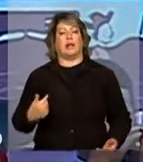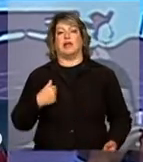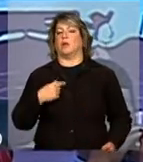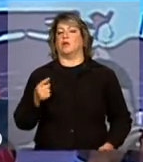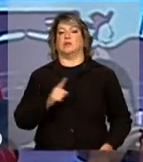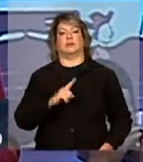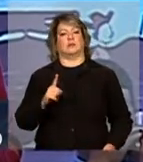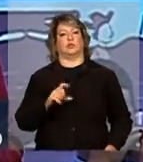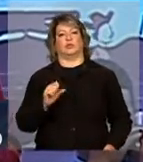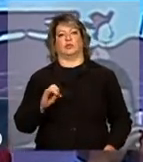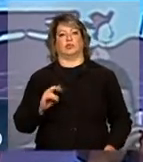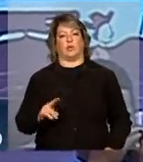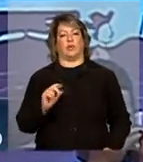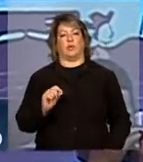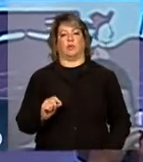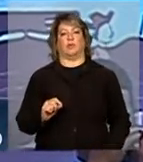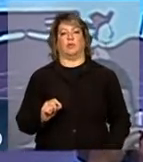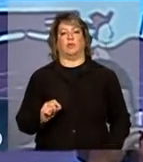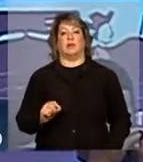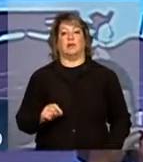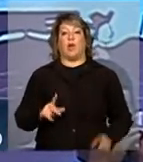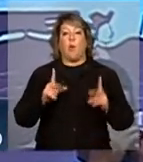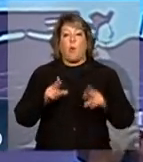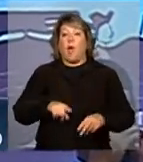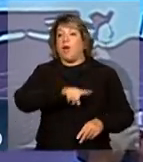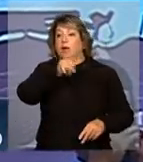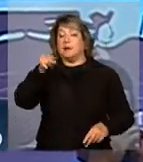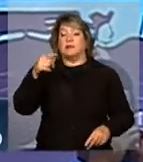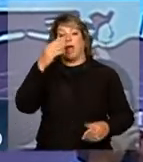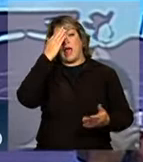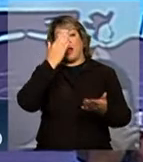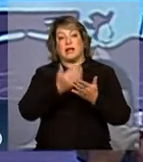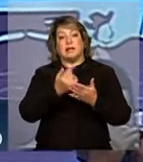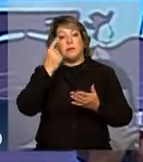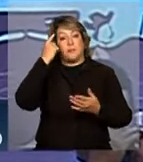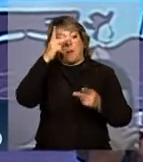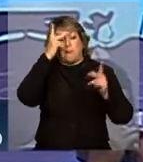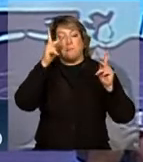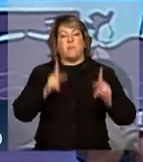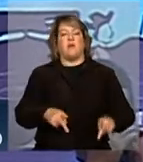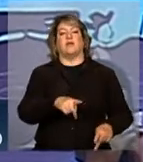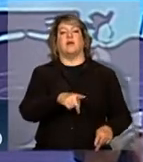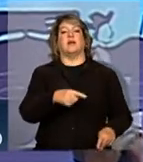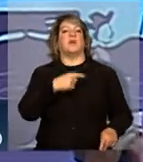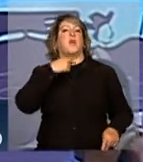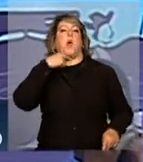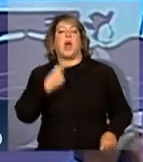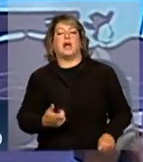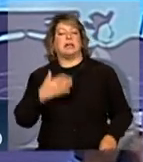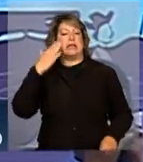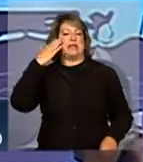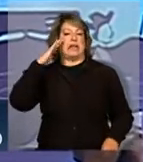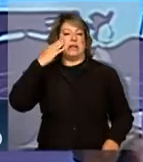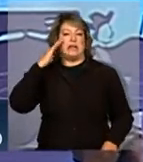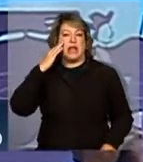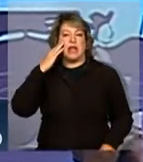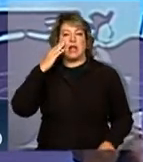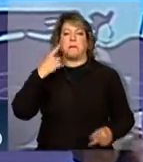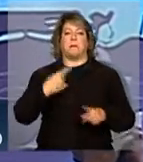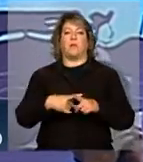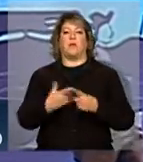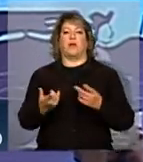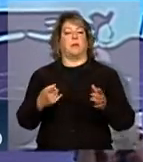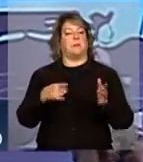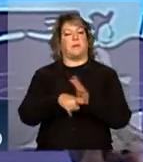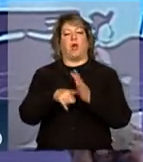sou daqueles que acredita que o povo é incapaz de entender porque as